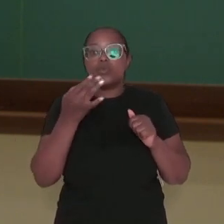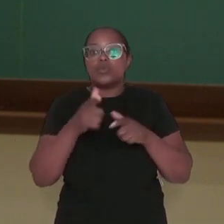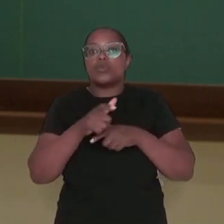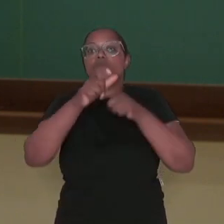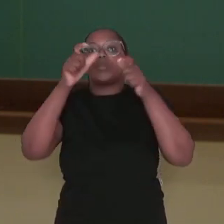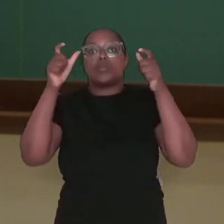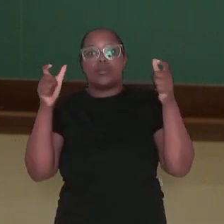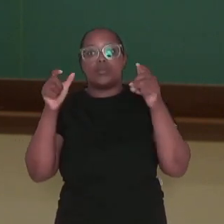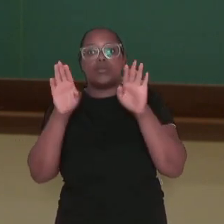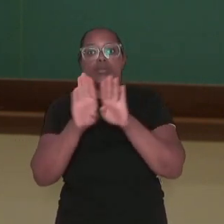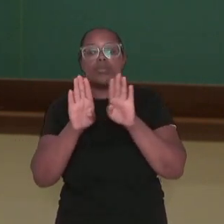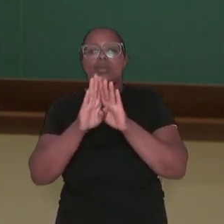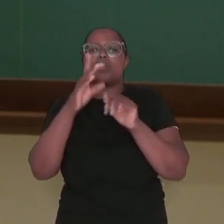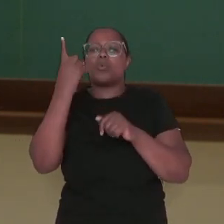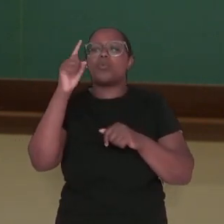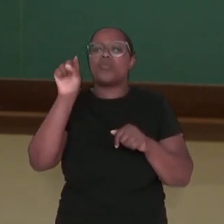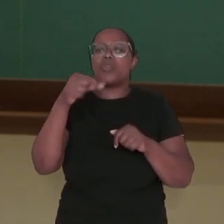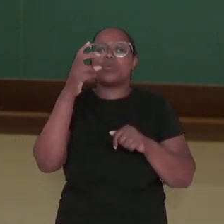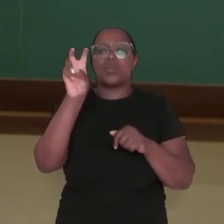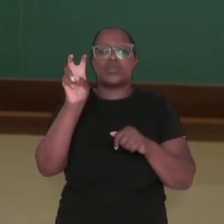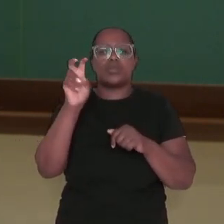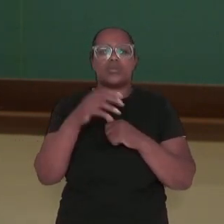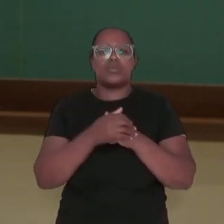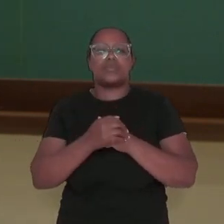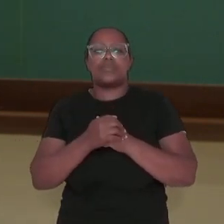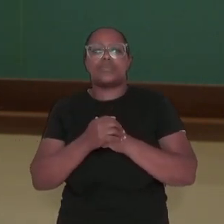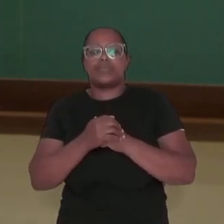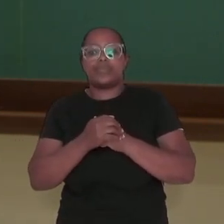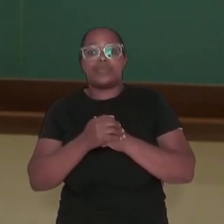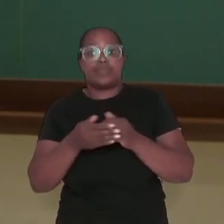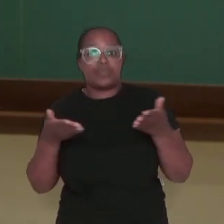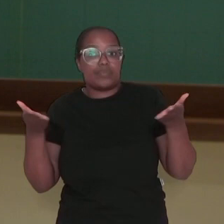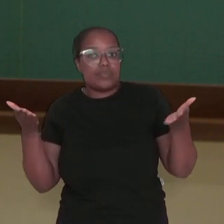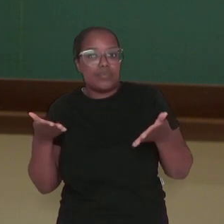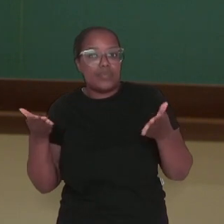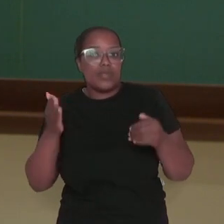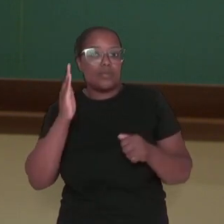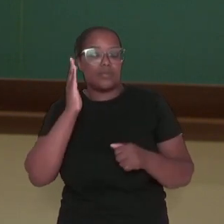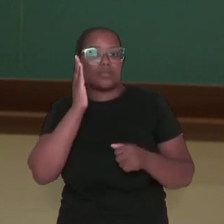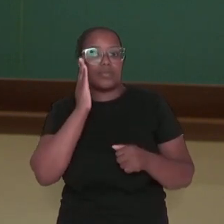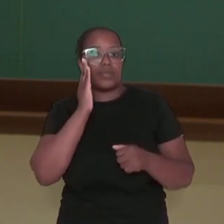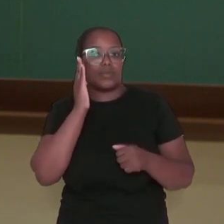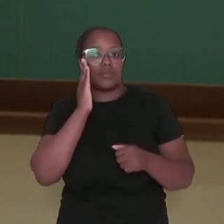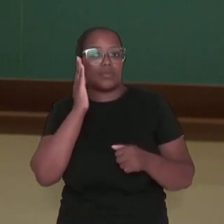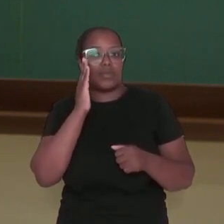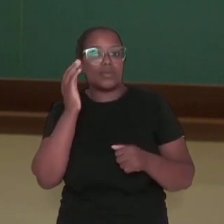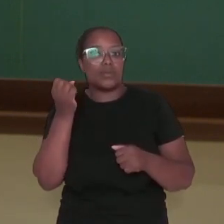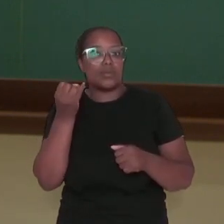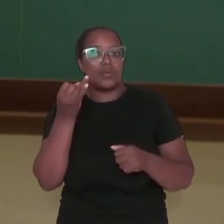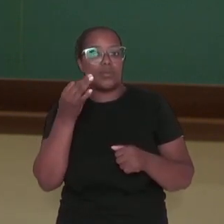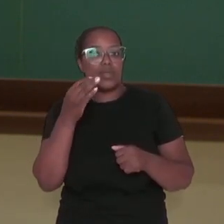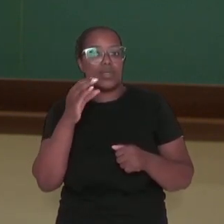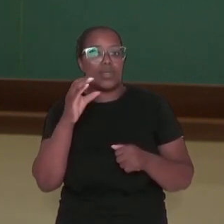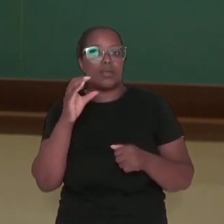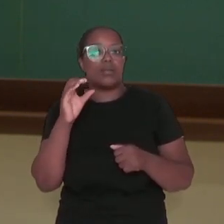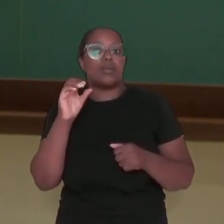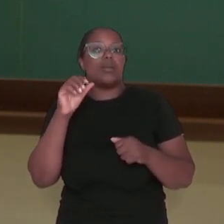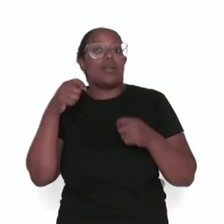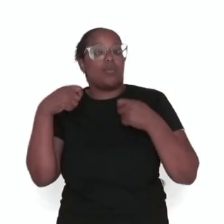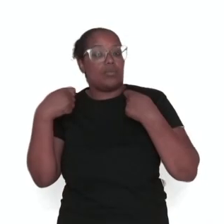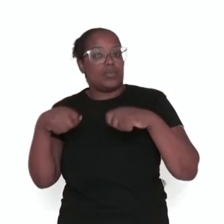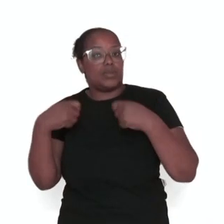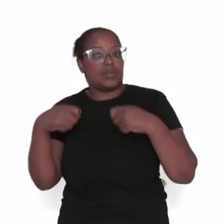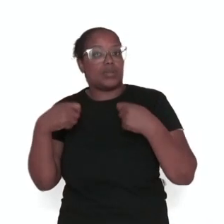científica, 1,5 vezes 10 elevado na 5. Agora, para saber quantas células eu vou precisar, basta